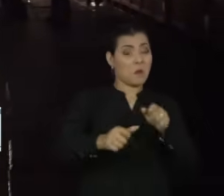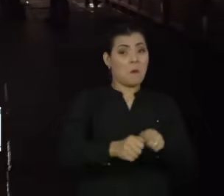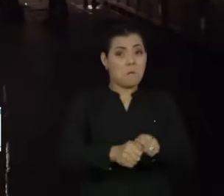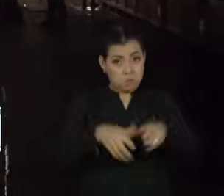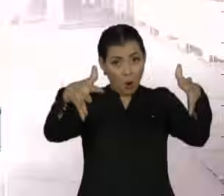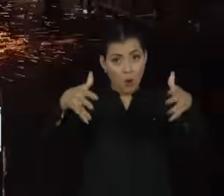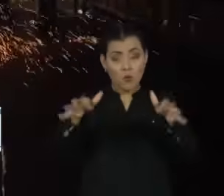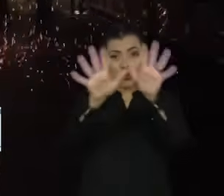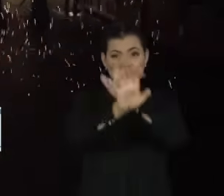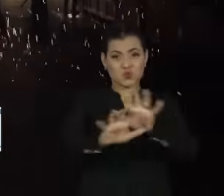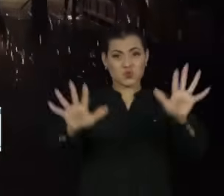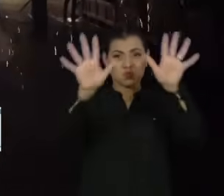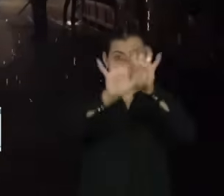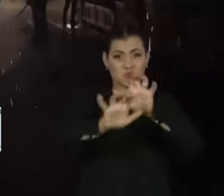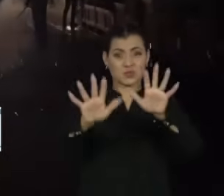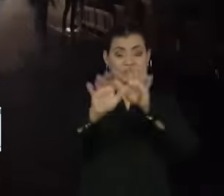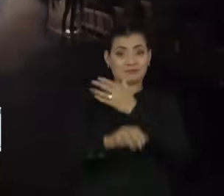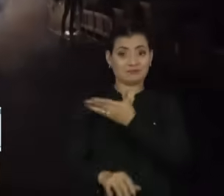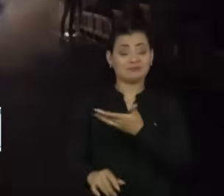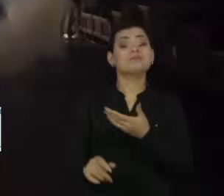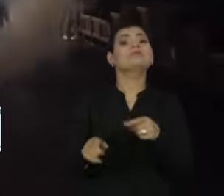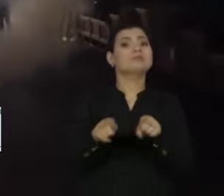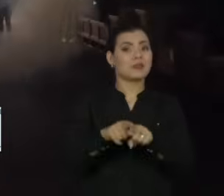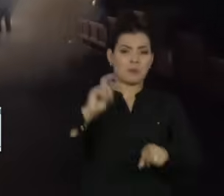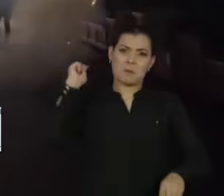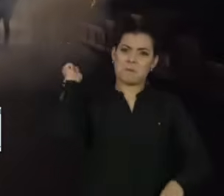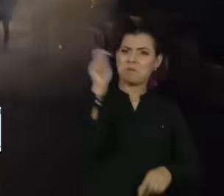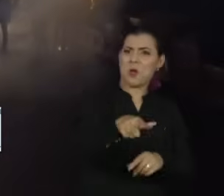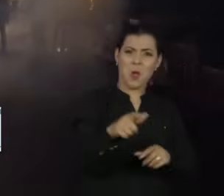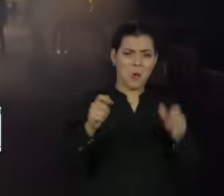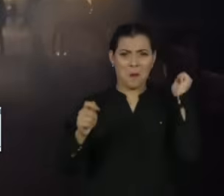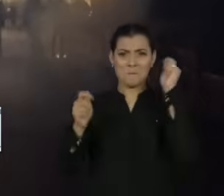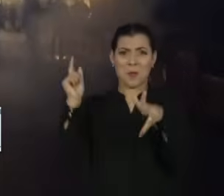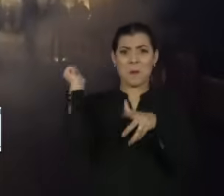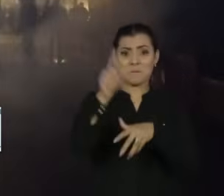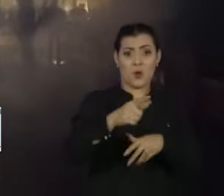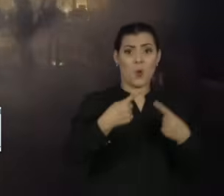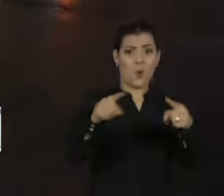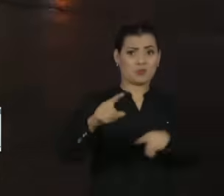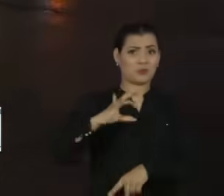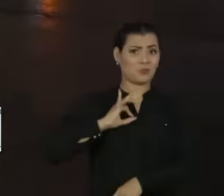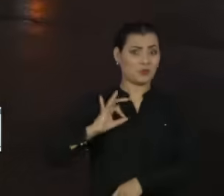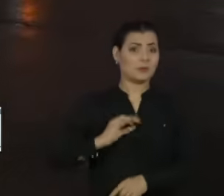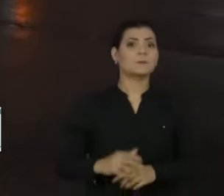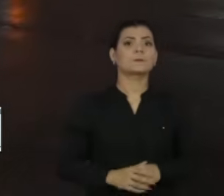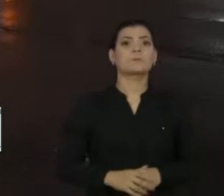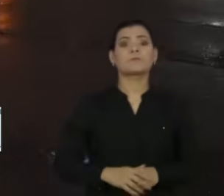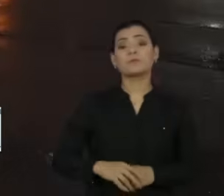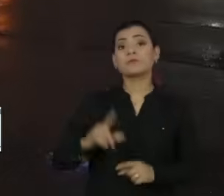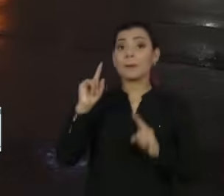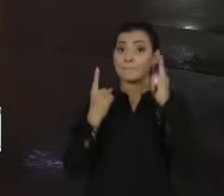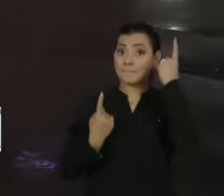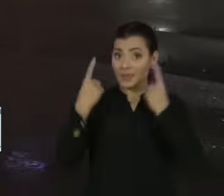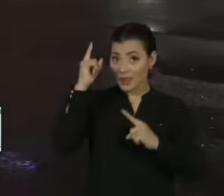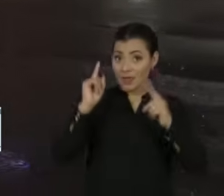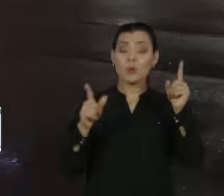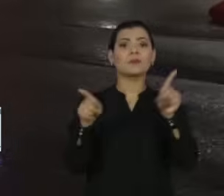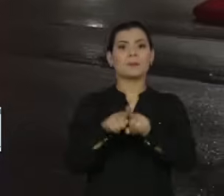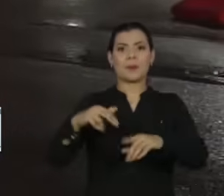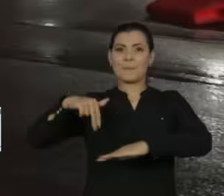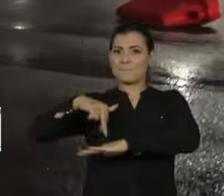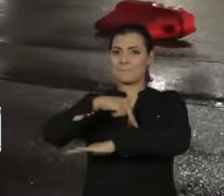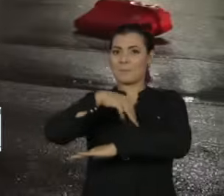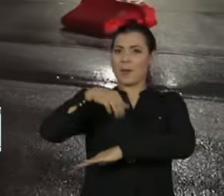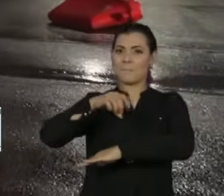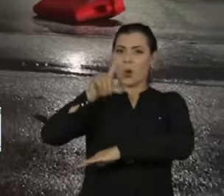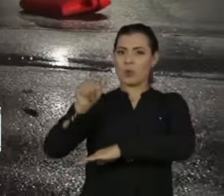de fumaça e jogando garrafas contra a polícia em uma praça da cidade. Em Milão, a capital da moda e de negócios